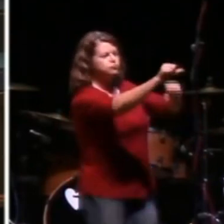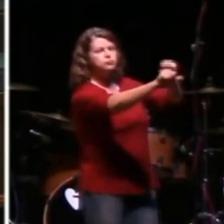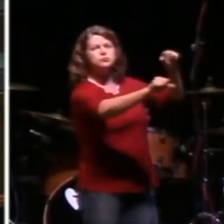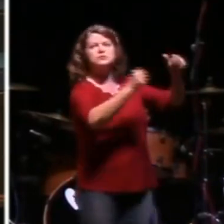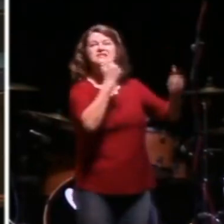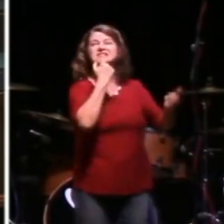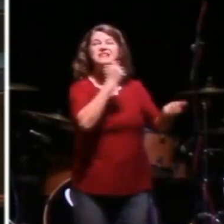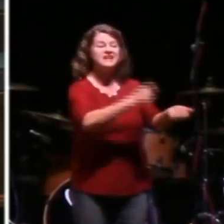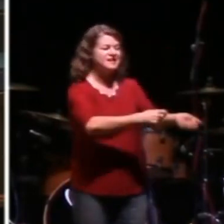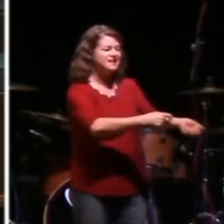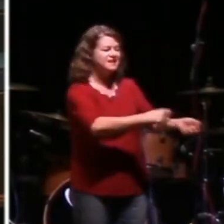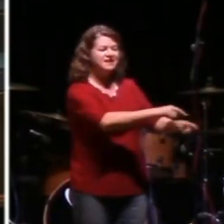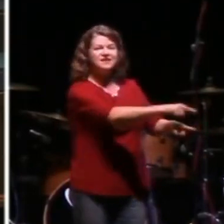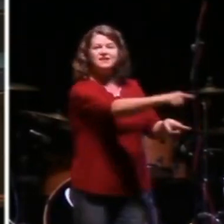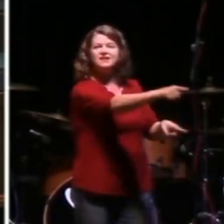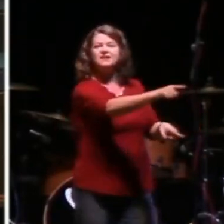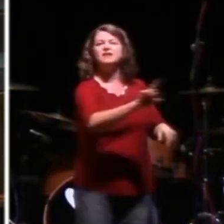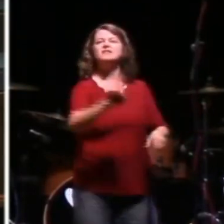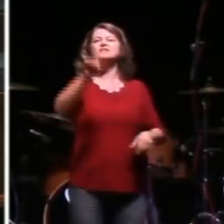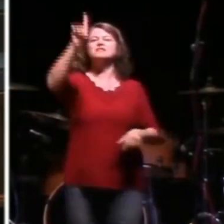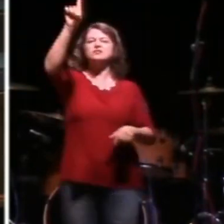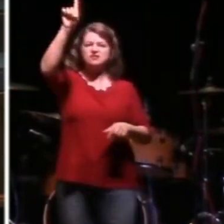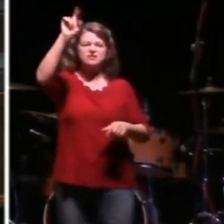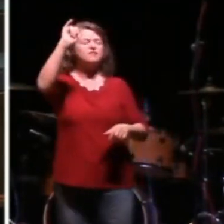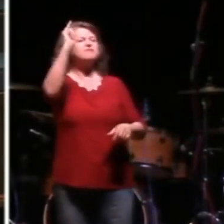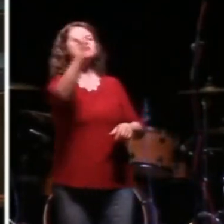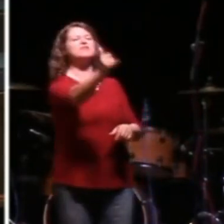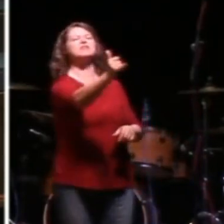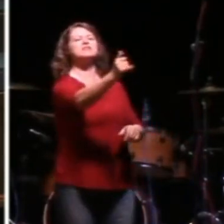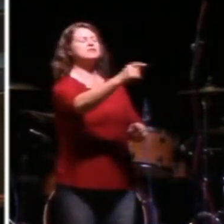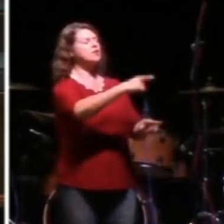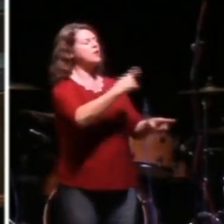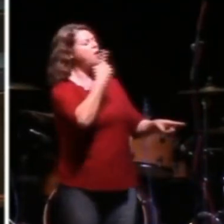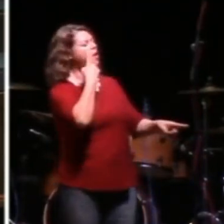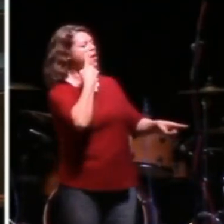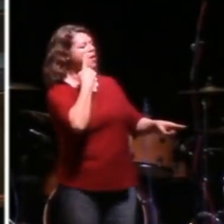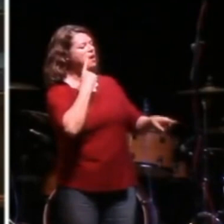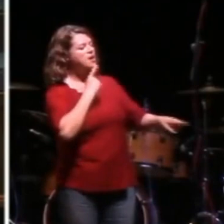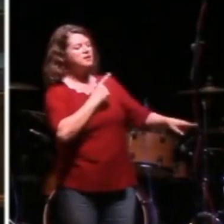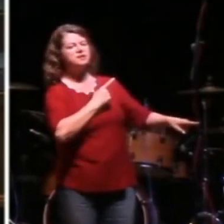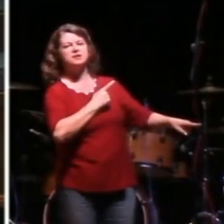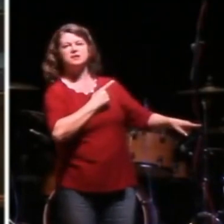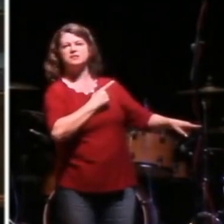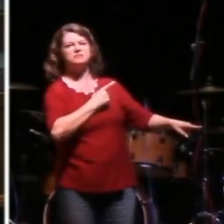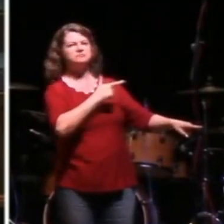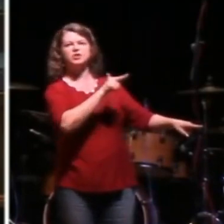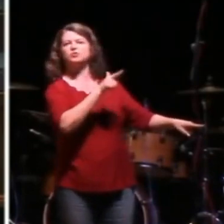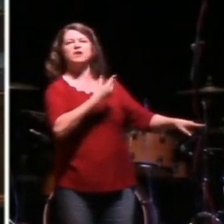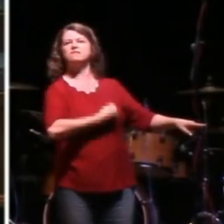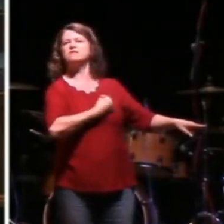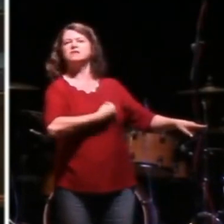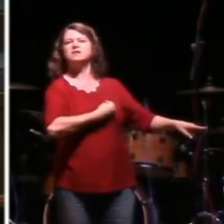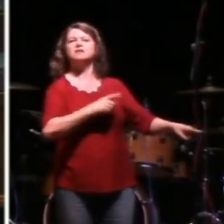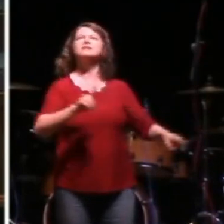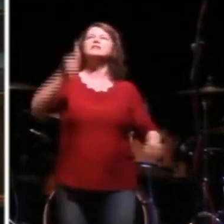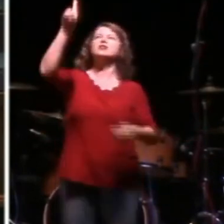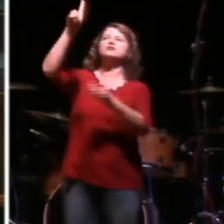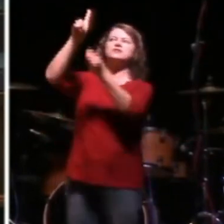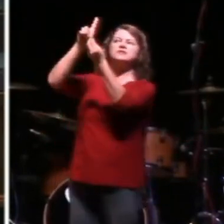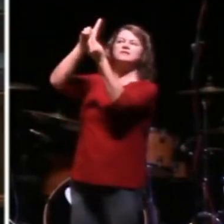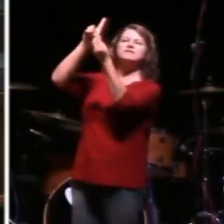interessante isso deus tá dizendo não existe vida sem deus eu sendo deus